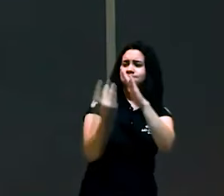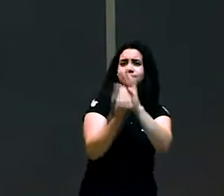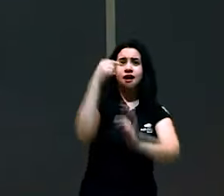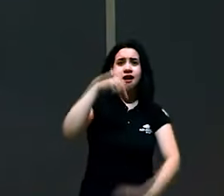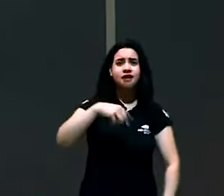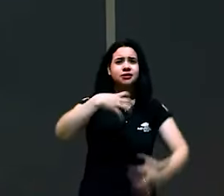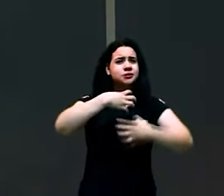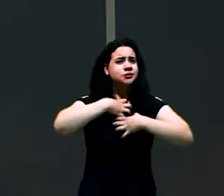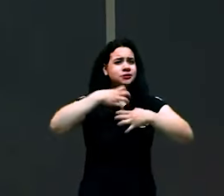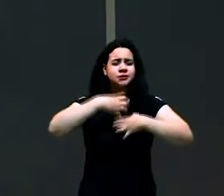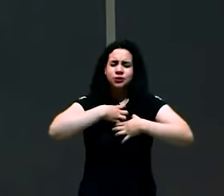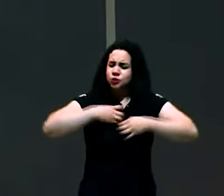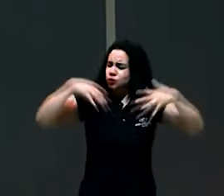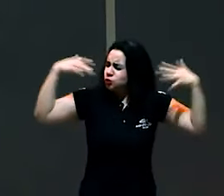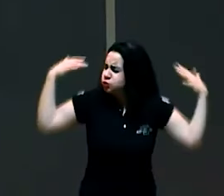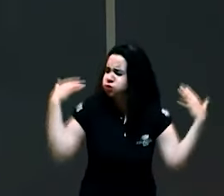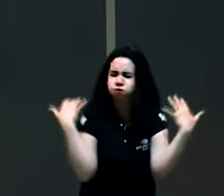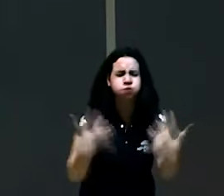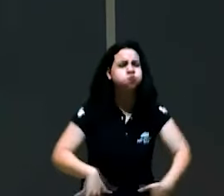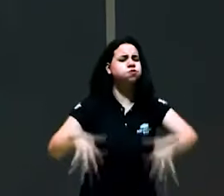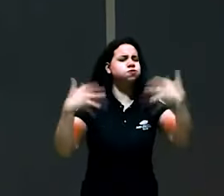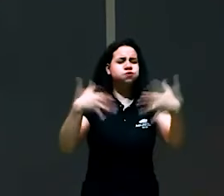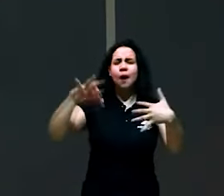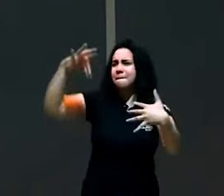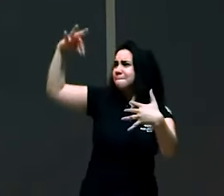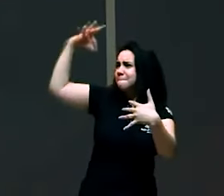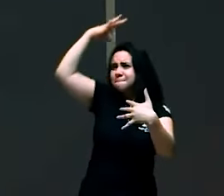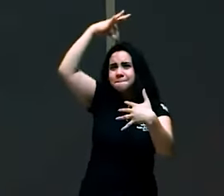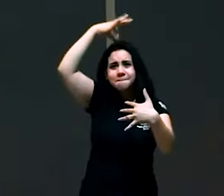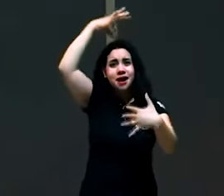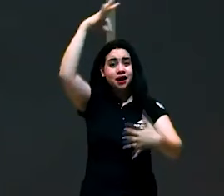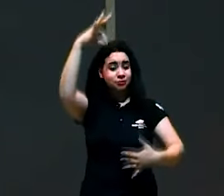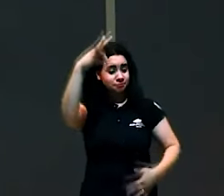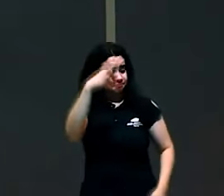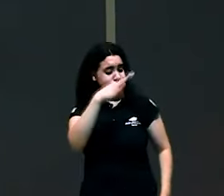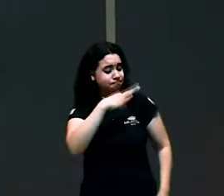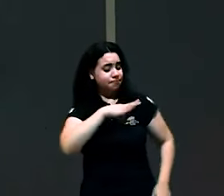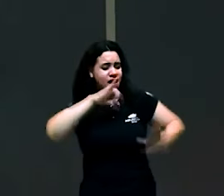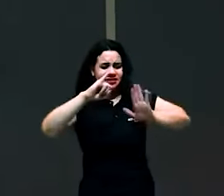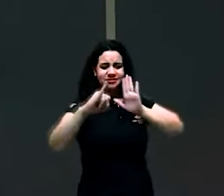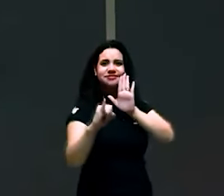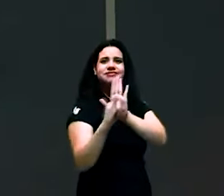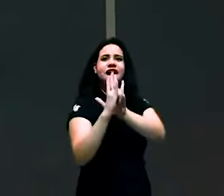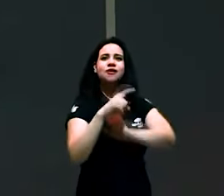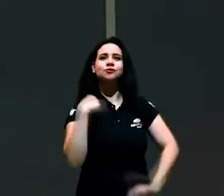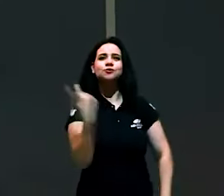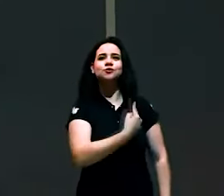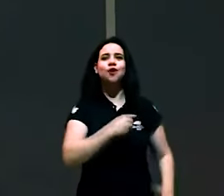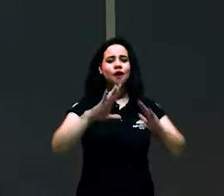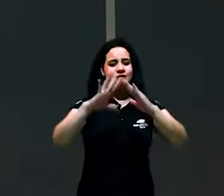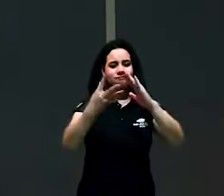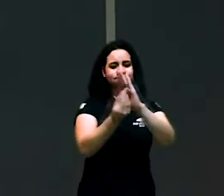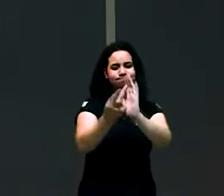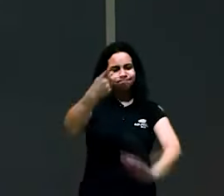a nossa história está registrada e o Espírito nos deu uma identidade. Somos igreja pentecostais e